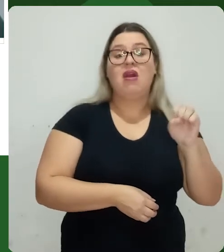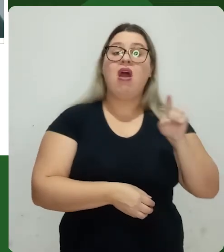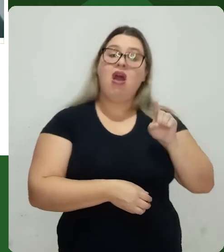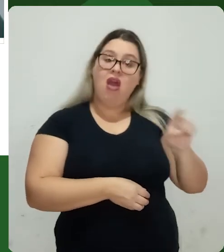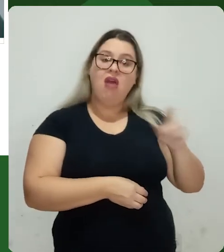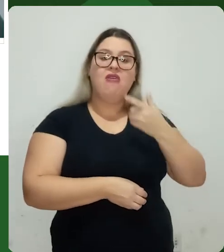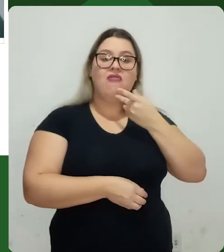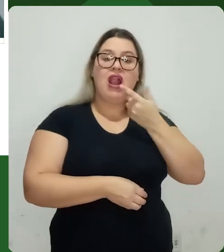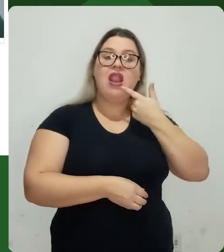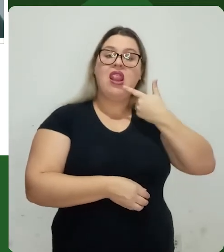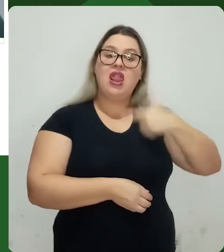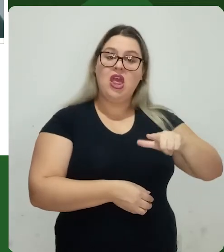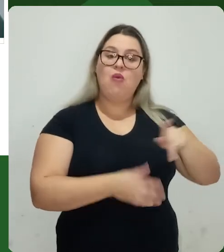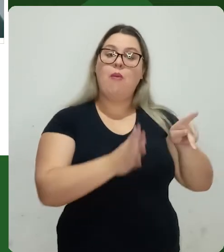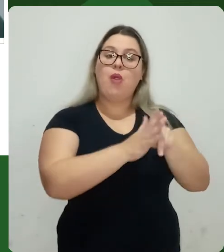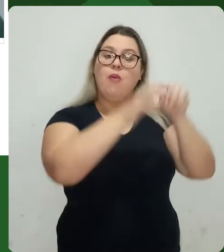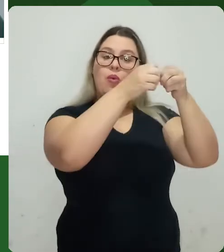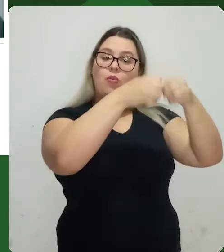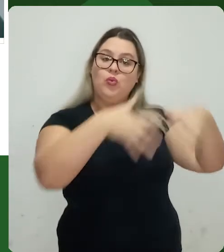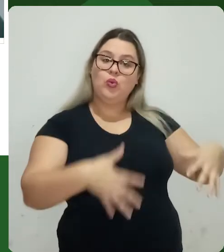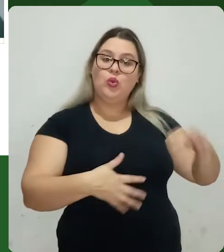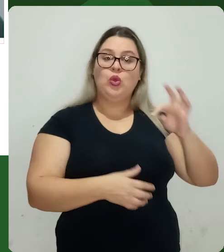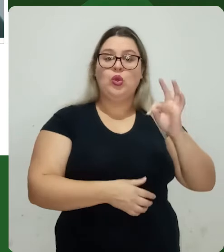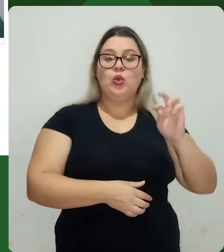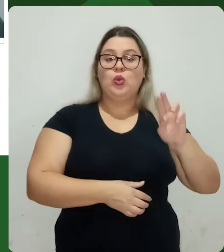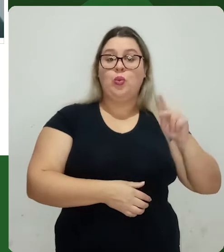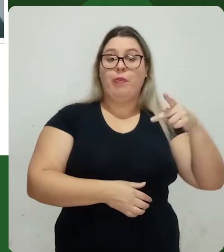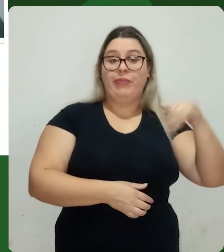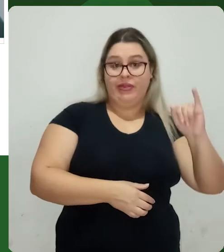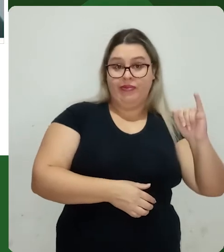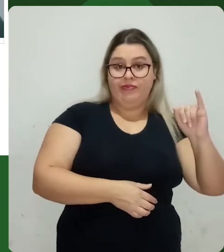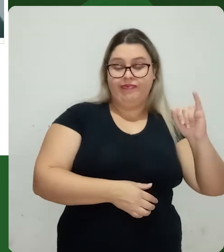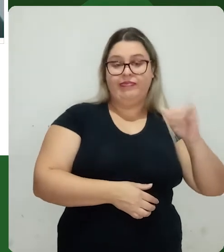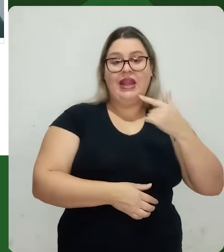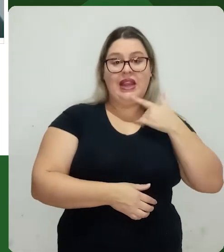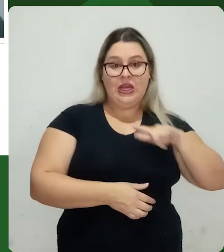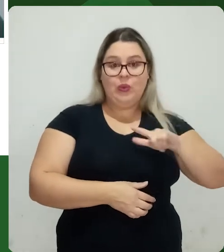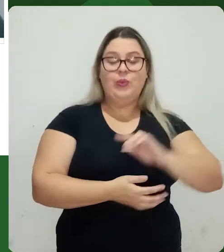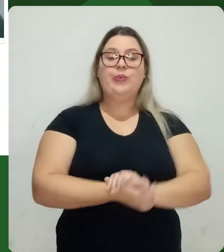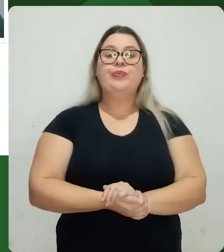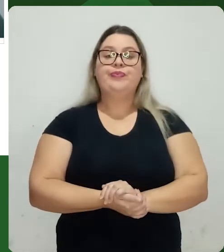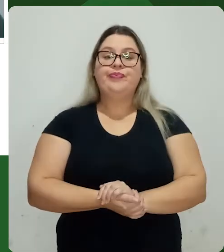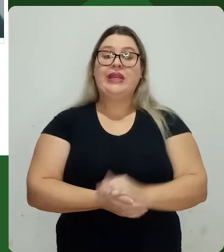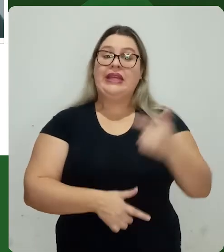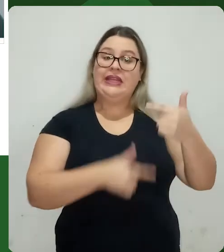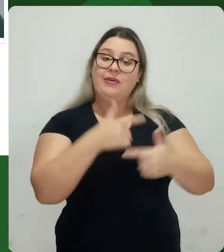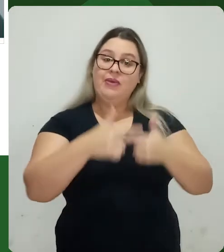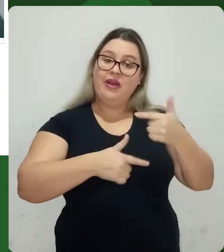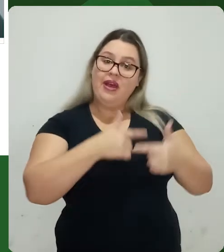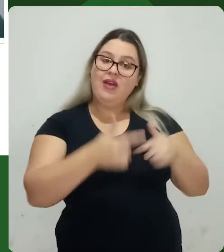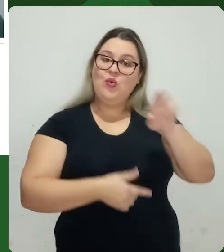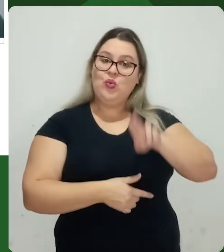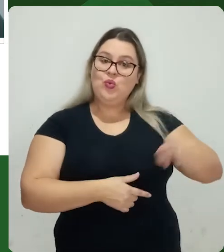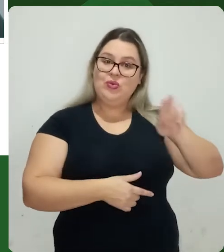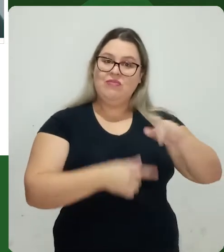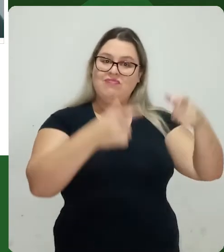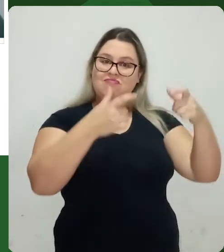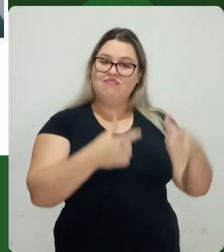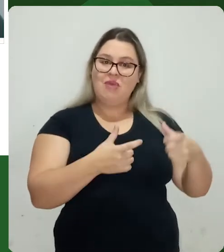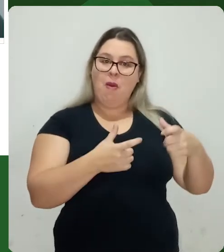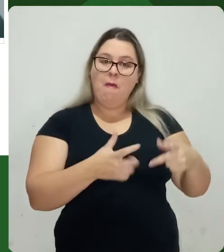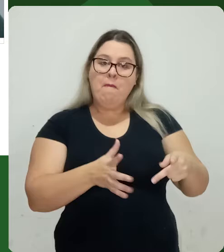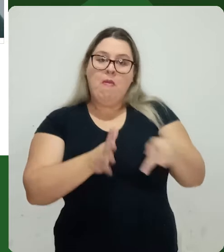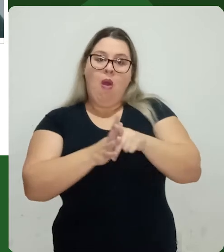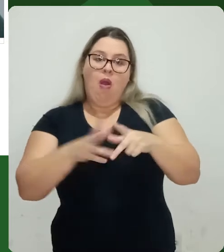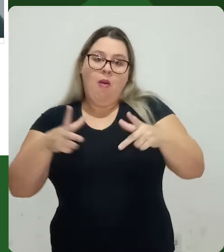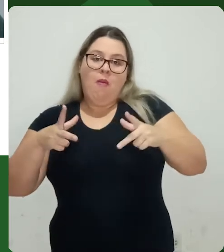do tronco tupi, vamos mostrar depois para vocês que tem diversas, e que trabalhavam ou que